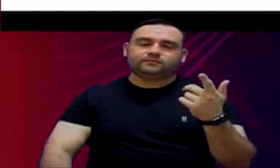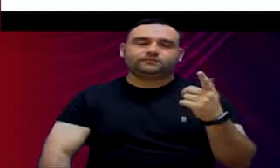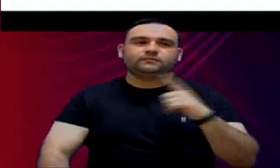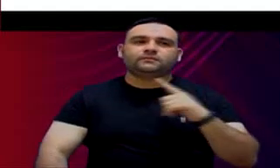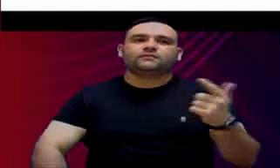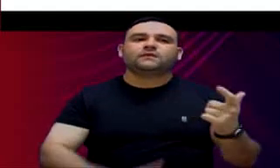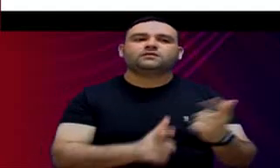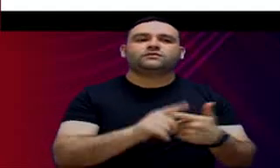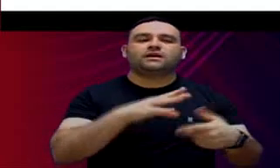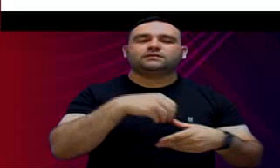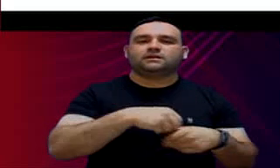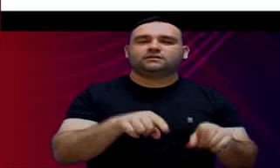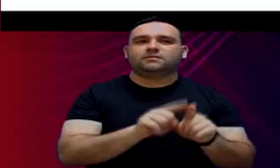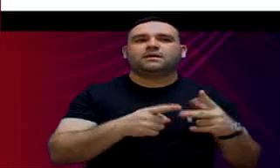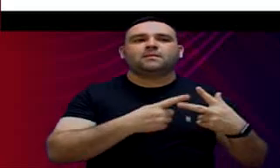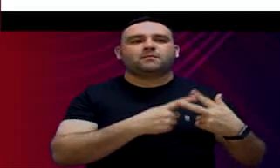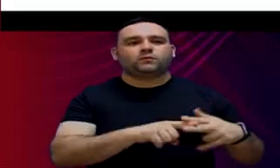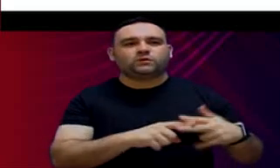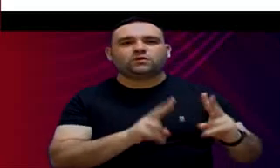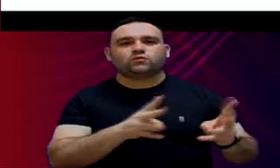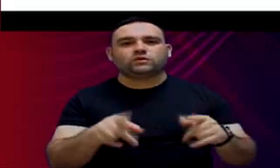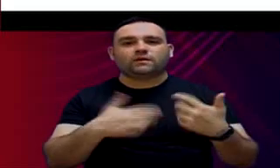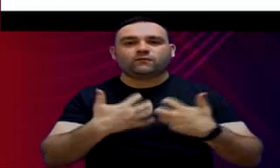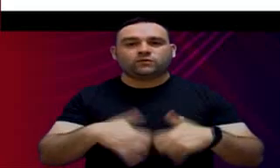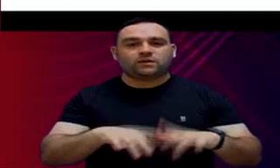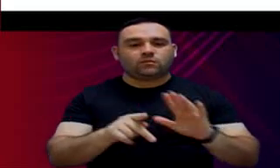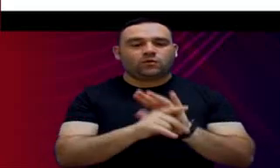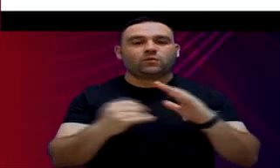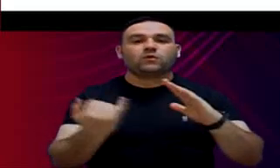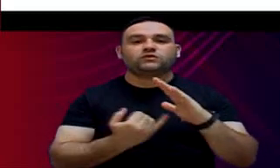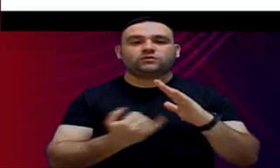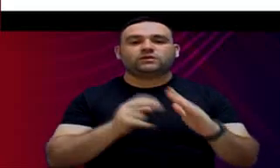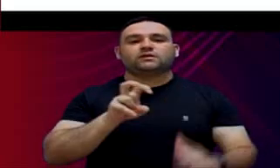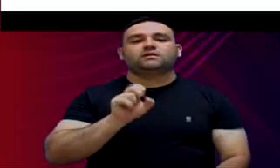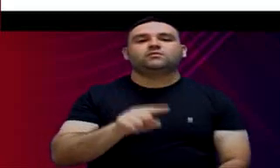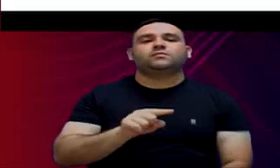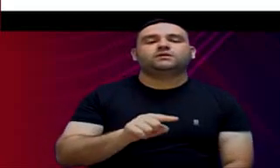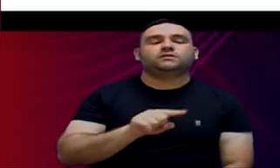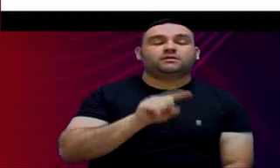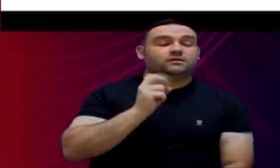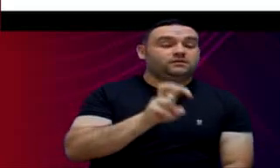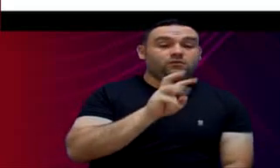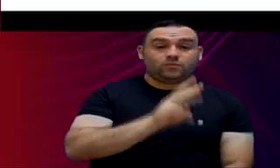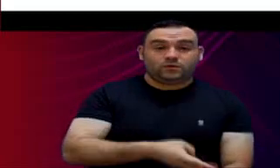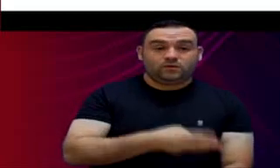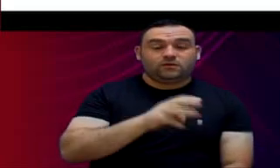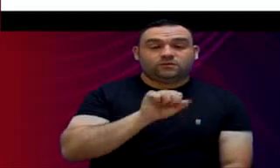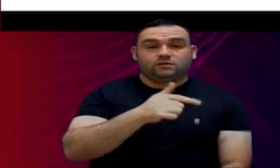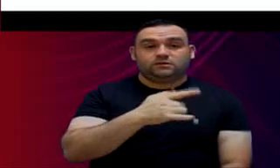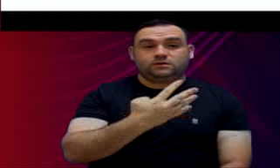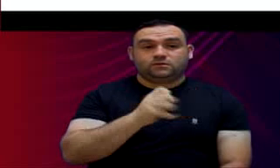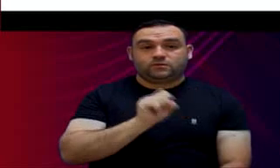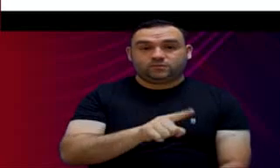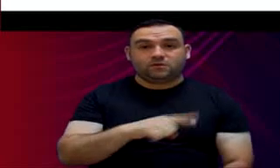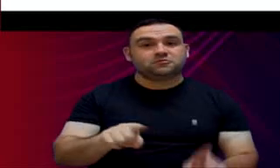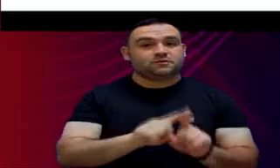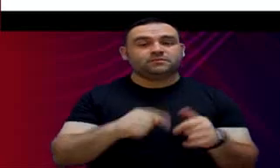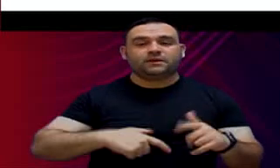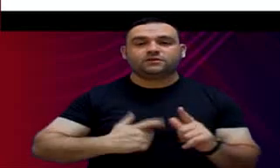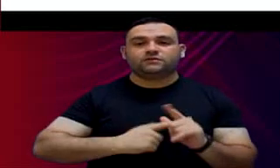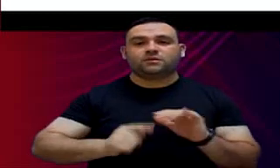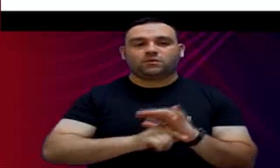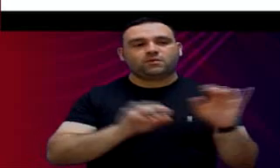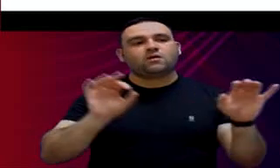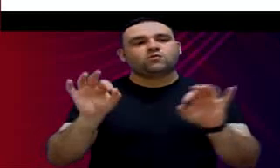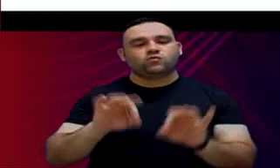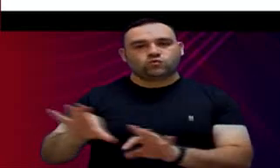despesas internas para manutenção e funcionamento do Instituto 5.75.774 mil também despesa de